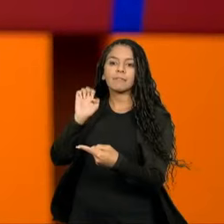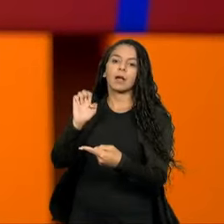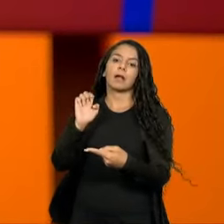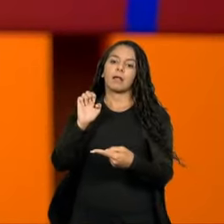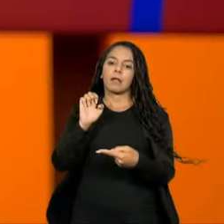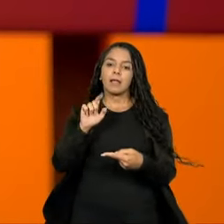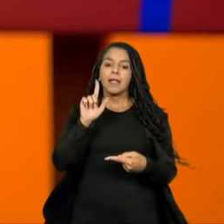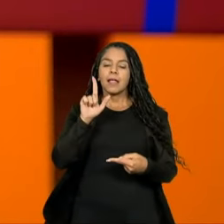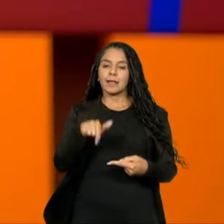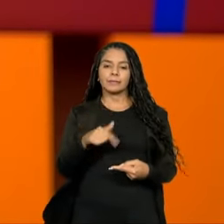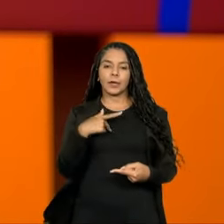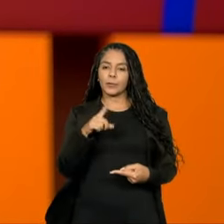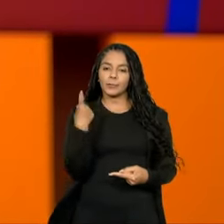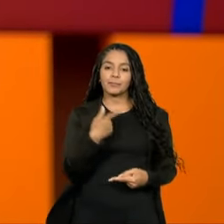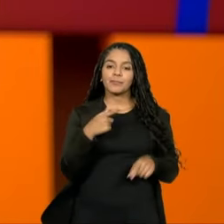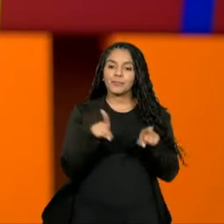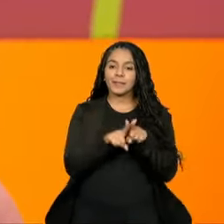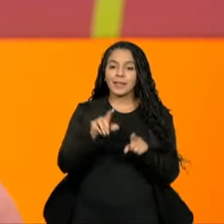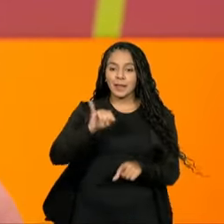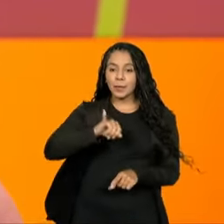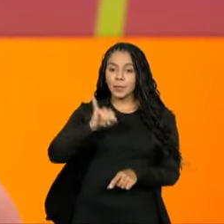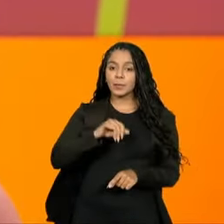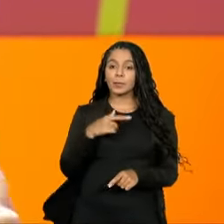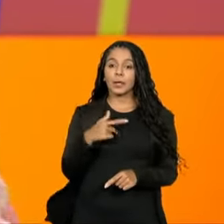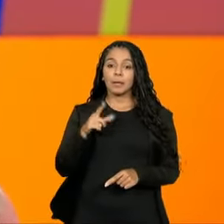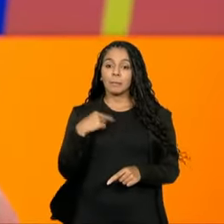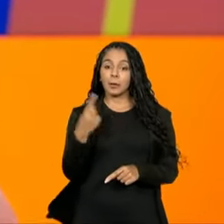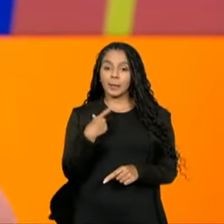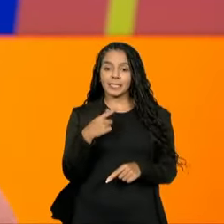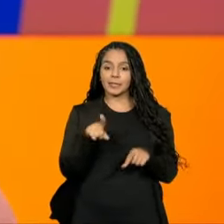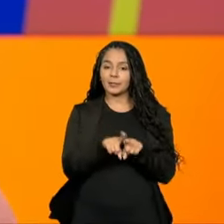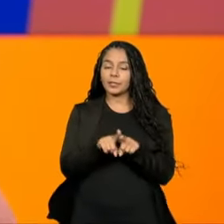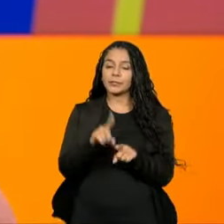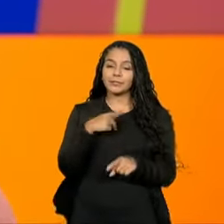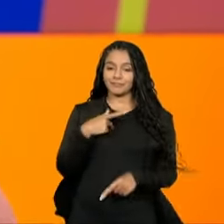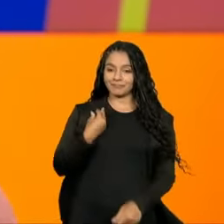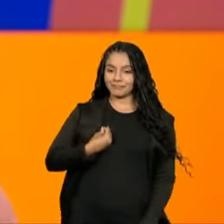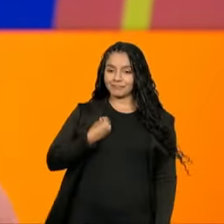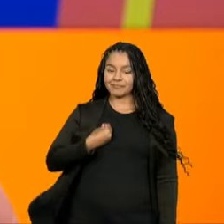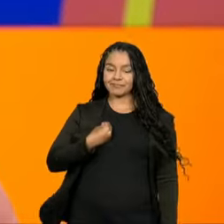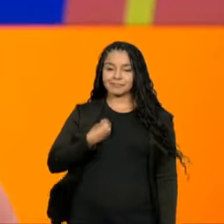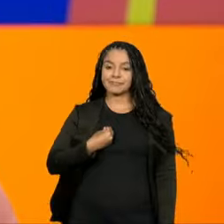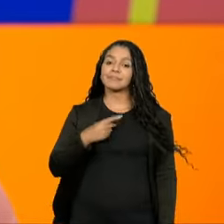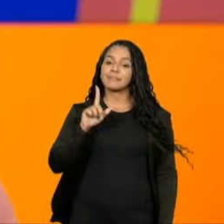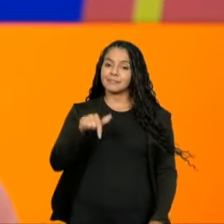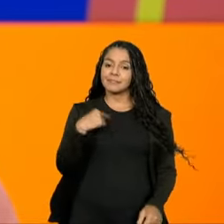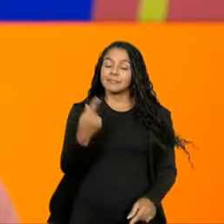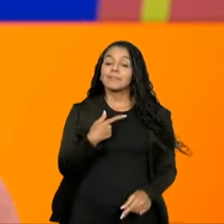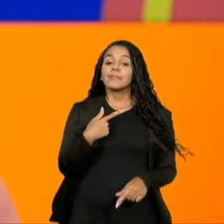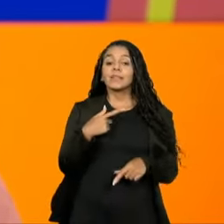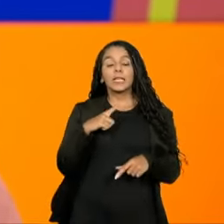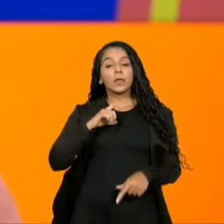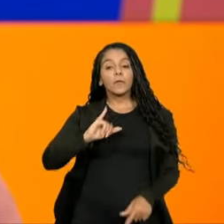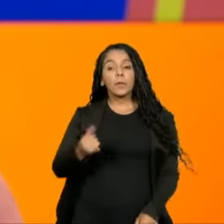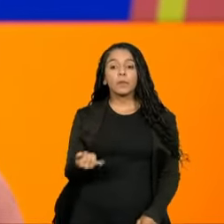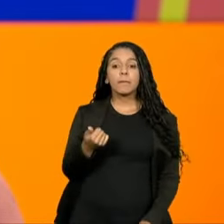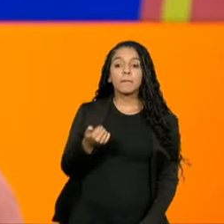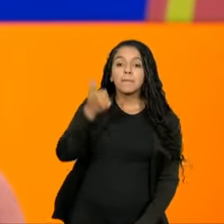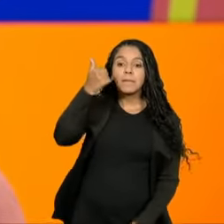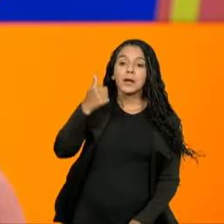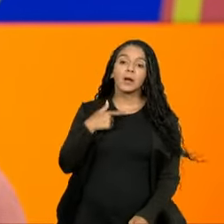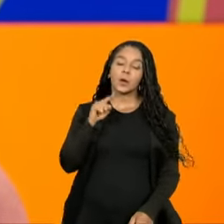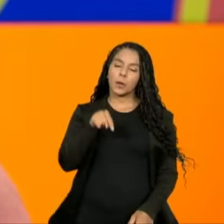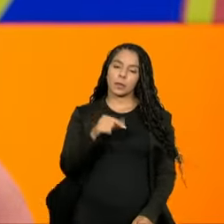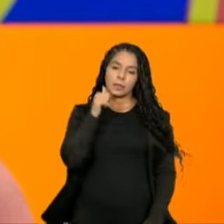importante para a criação daquele bebê, né? E muitas vezes nos primeiros anos de vida, porque esse bebê teve uma chance maior, já que